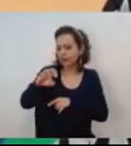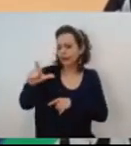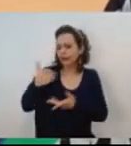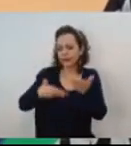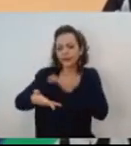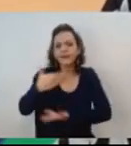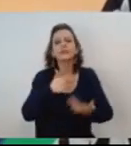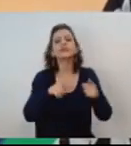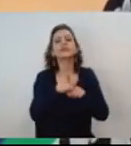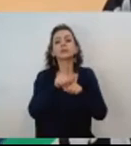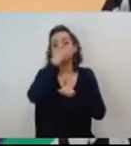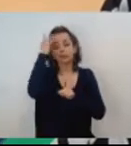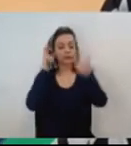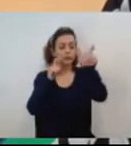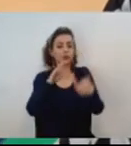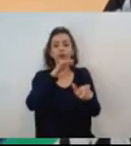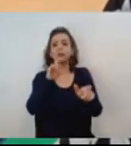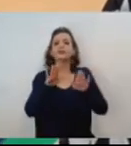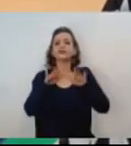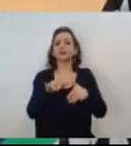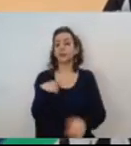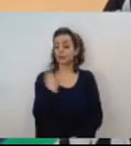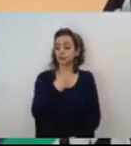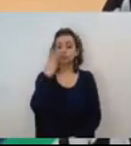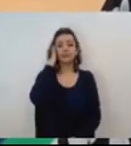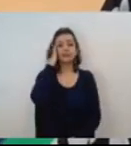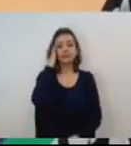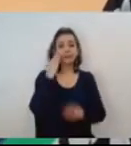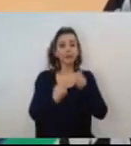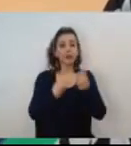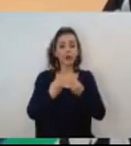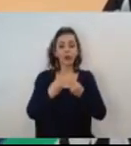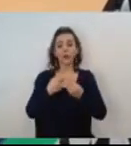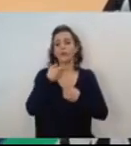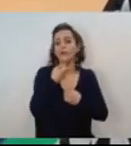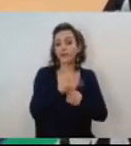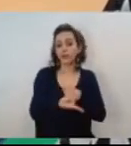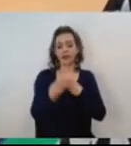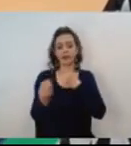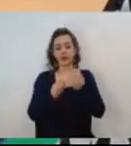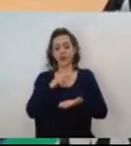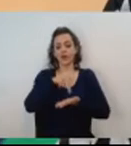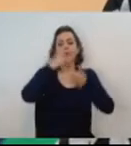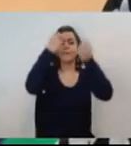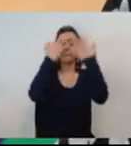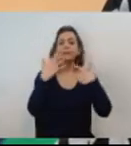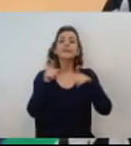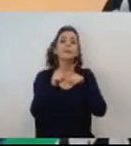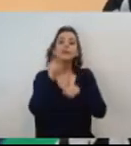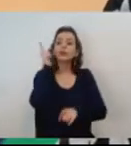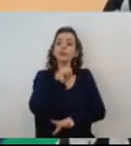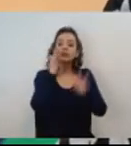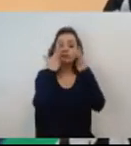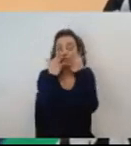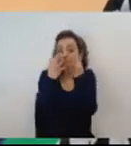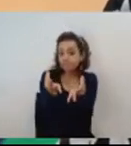saiba falar a se colocar e ter uma expectativa para poder compreender e entender a real necessidade